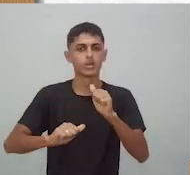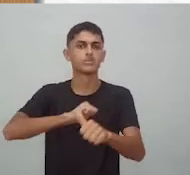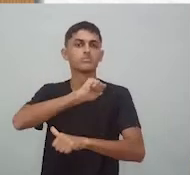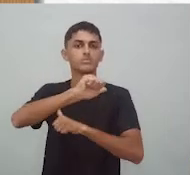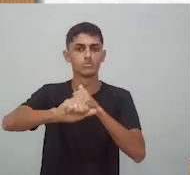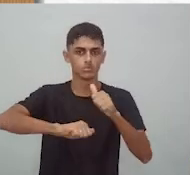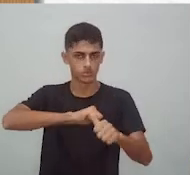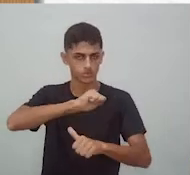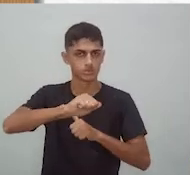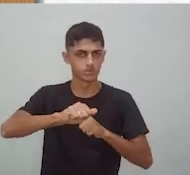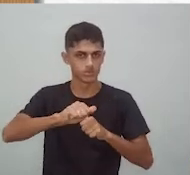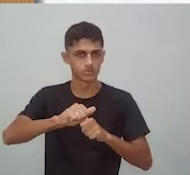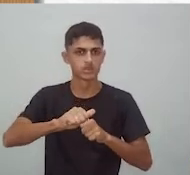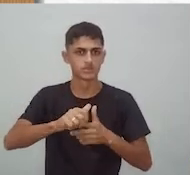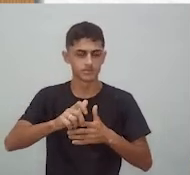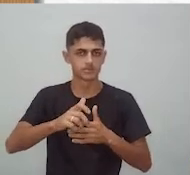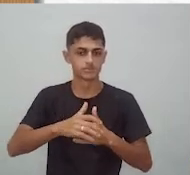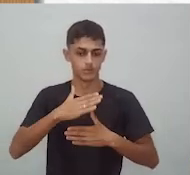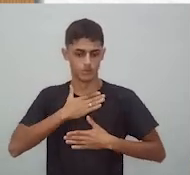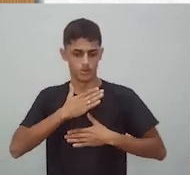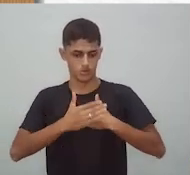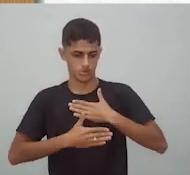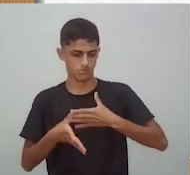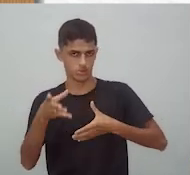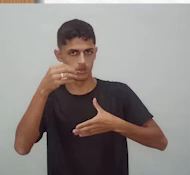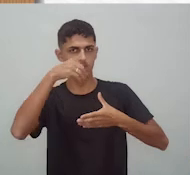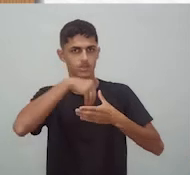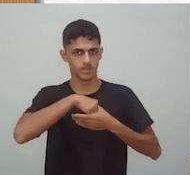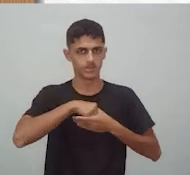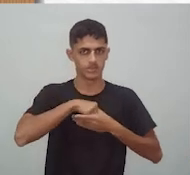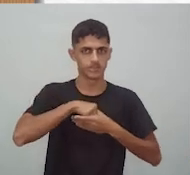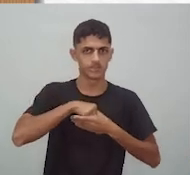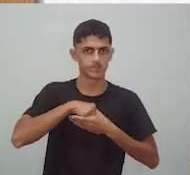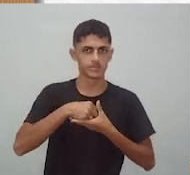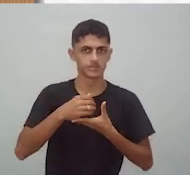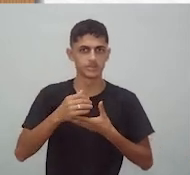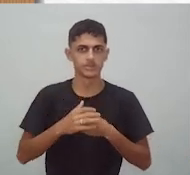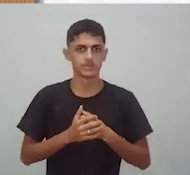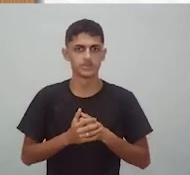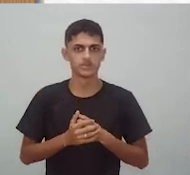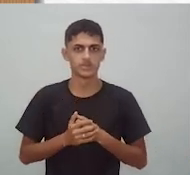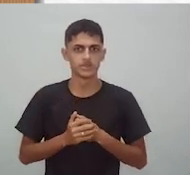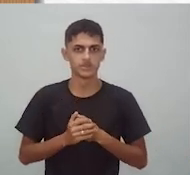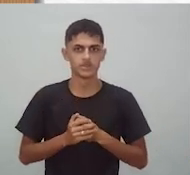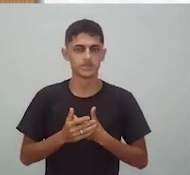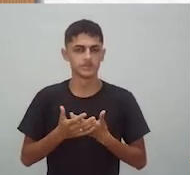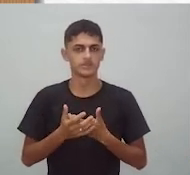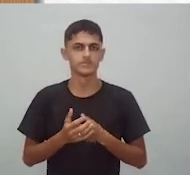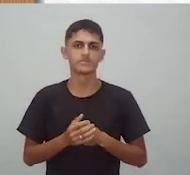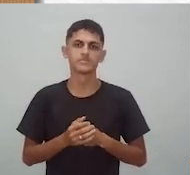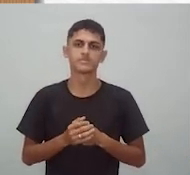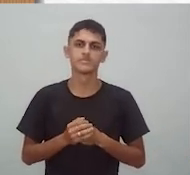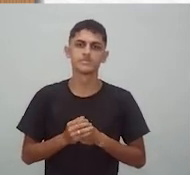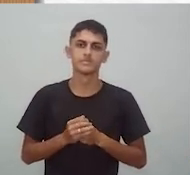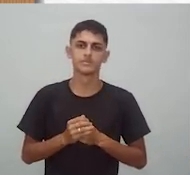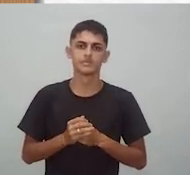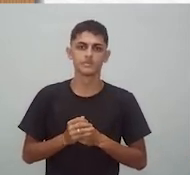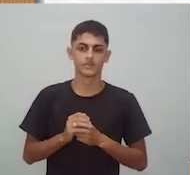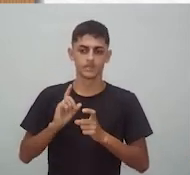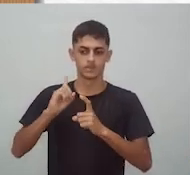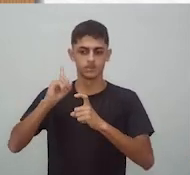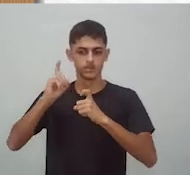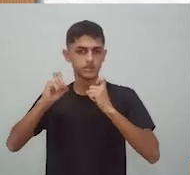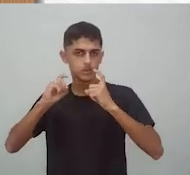atuação dos neurotransmissores, ou seja, agindo como estimulantes ou depressores de uma ou